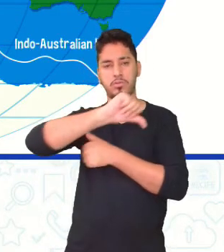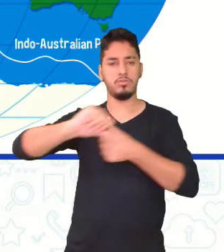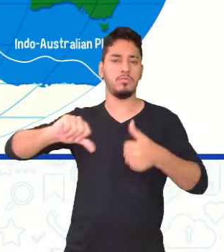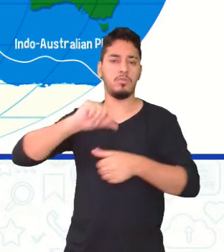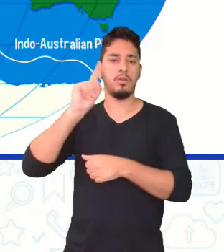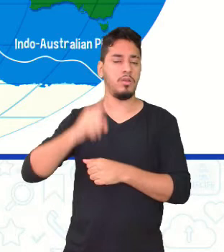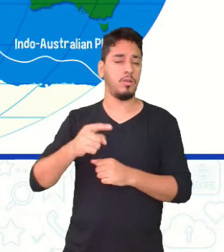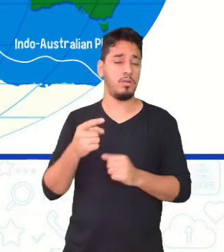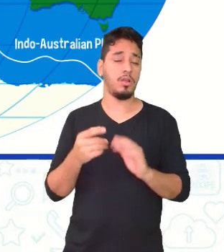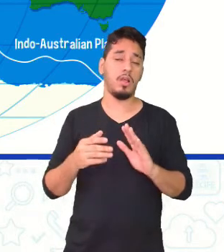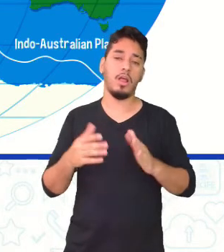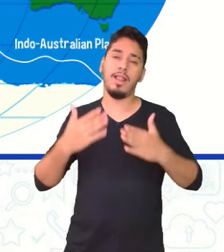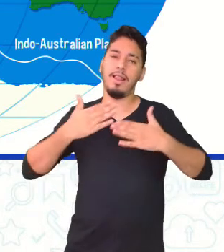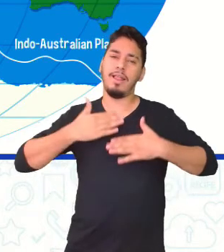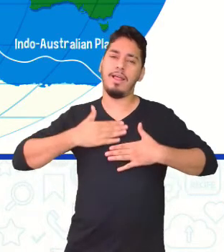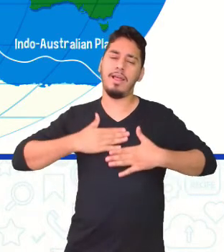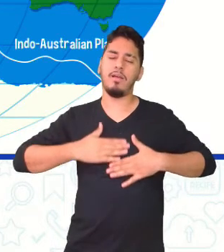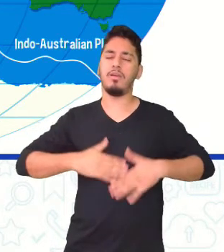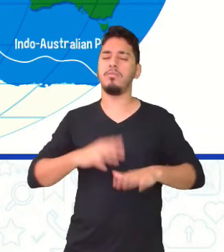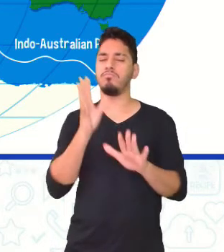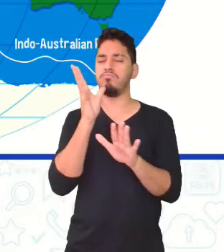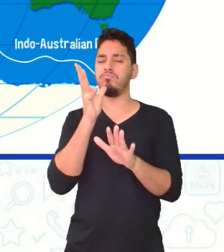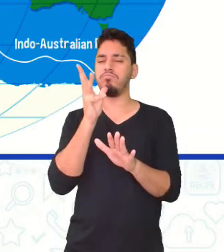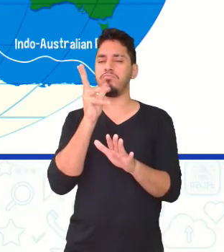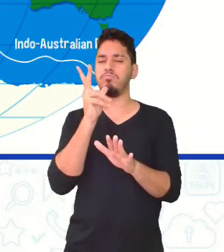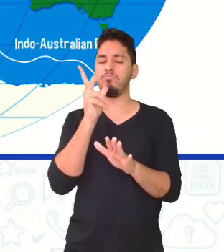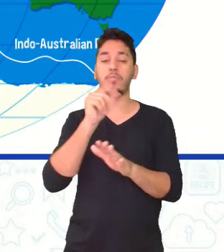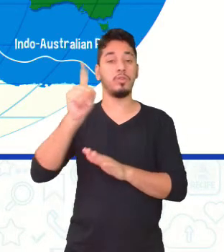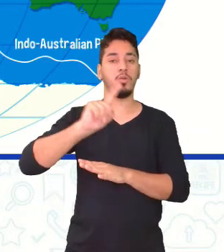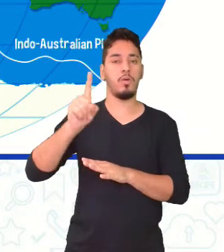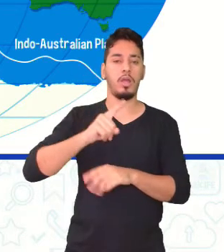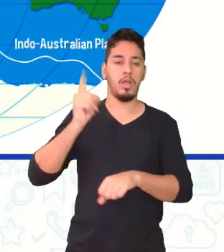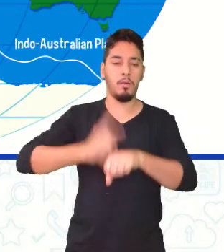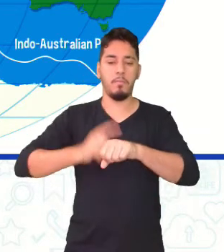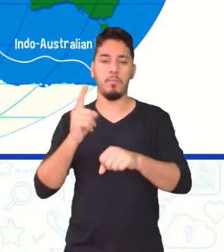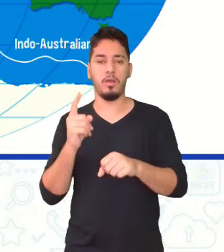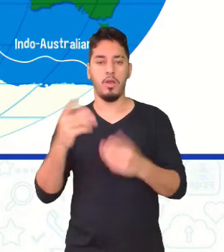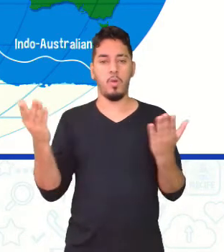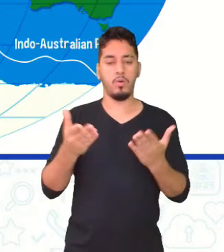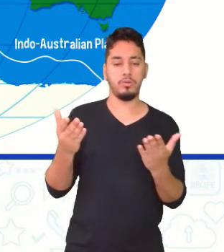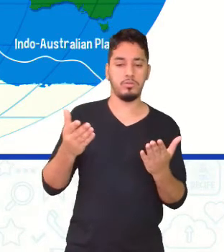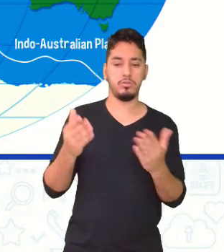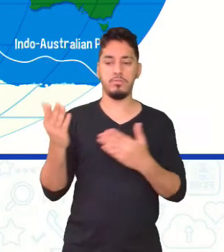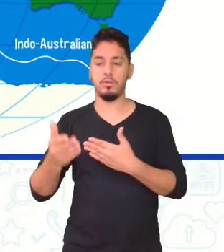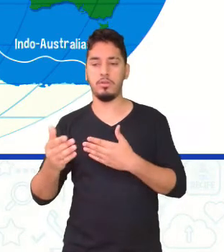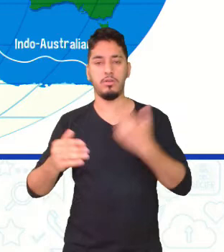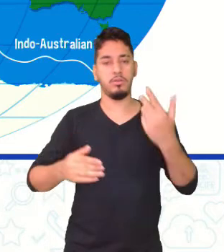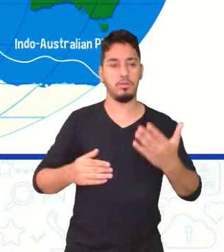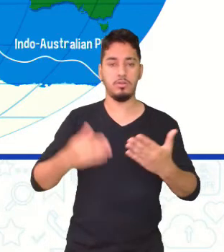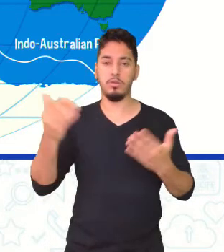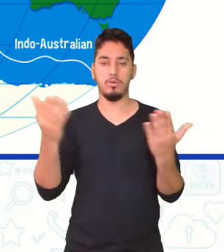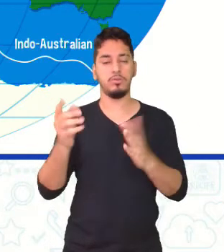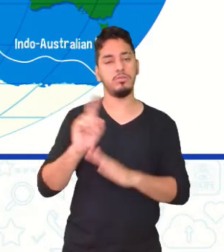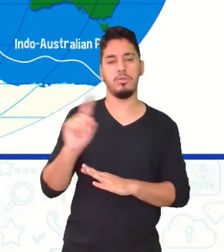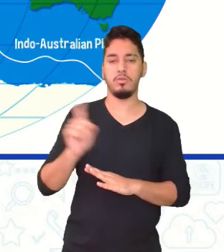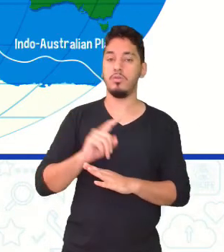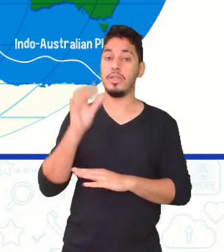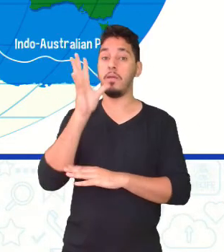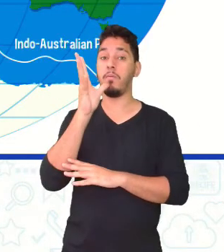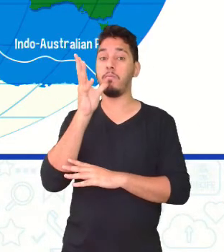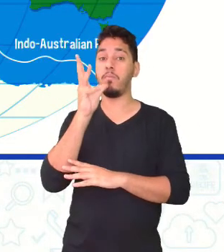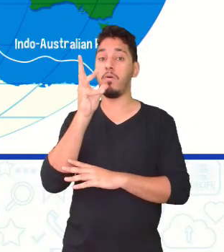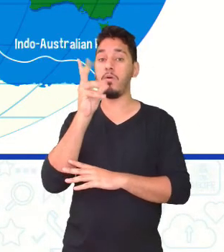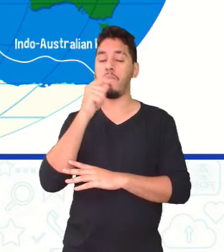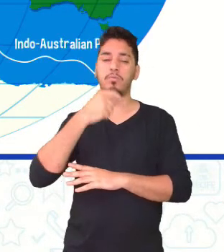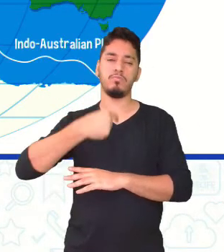um processo lento, não é assim de uma hora para outra, estava colado. Não é? Hoje tem 10 quilômetros, amanhã tem 20, né? Assim, né? Para o